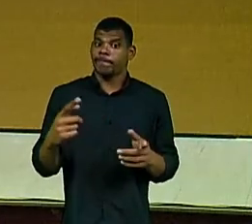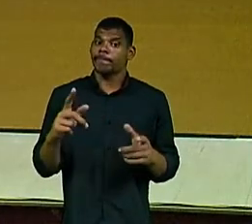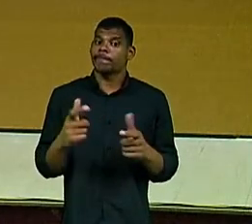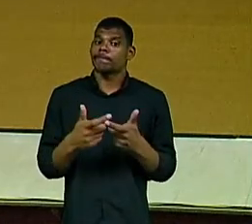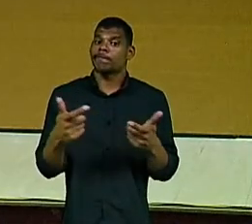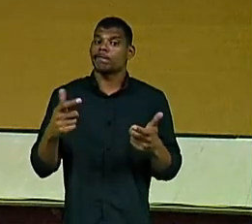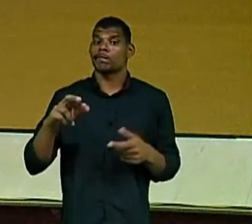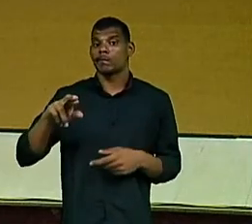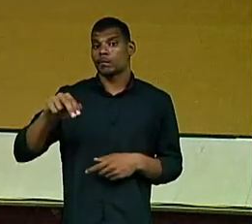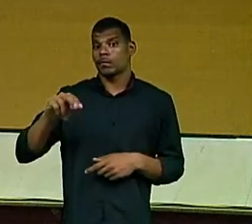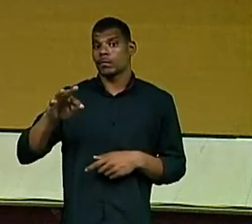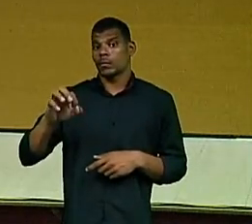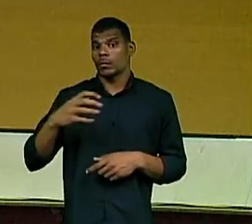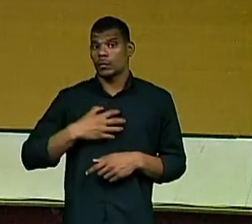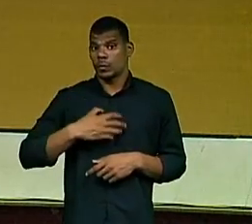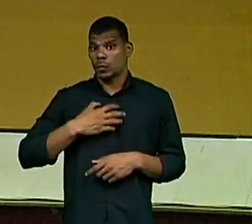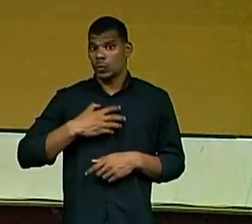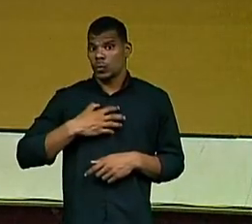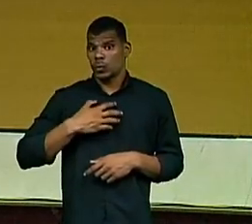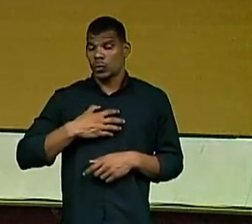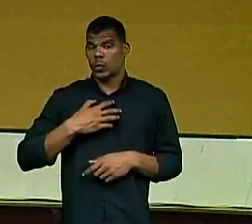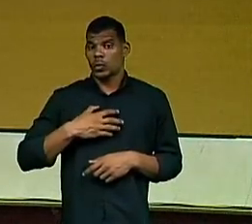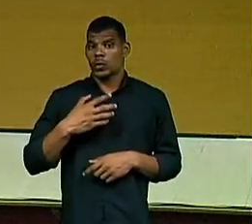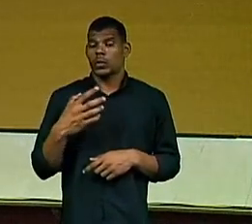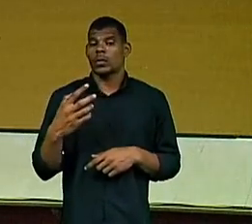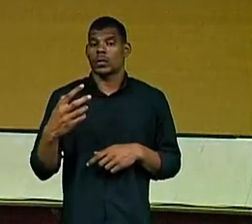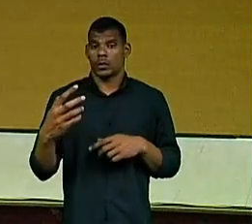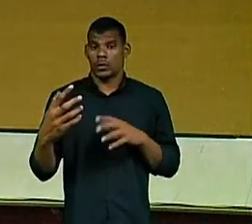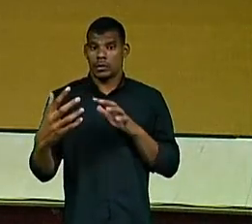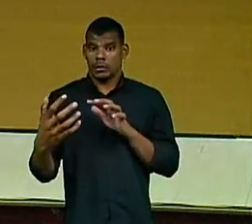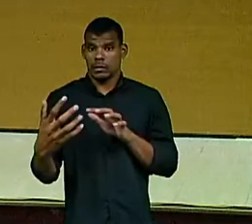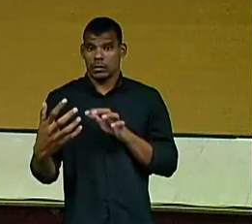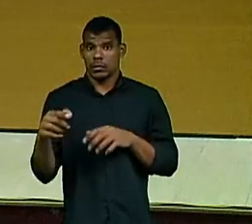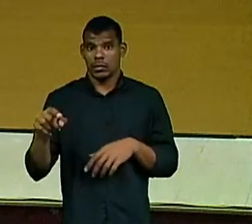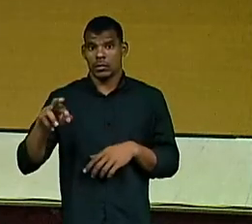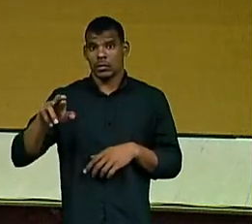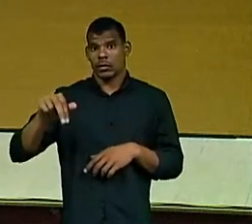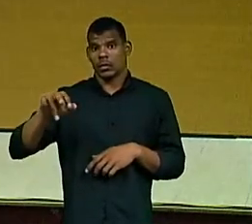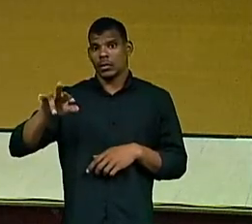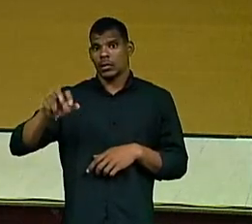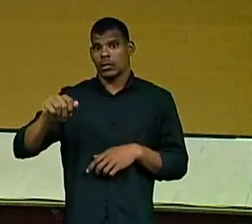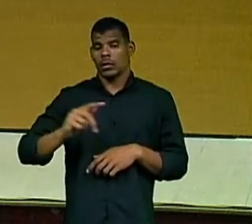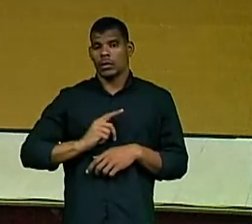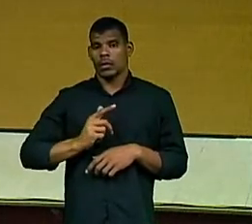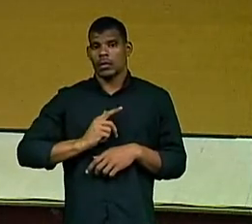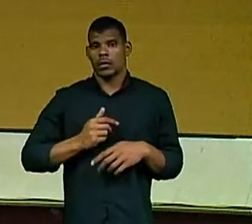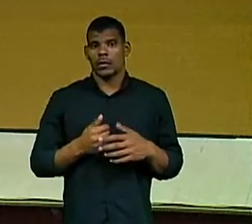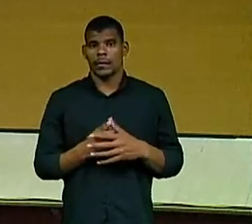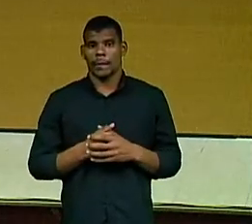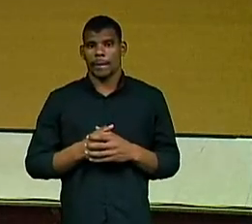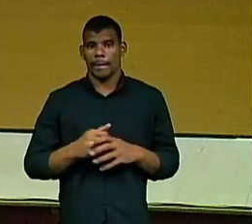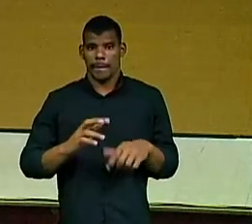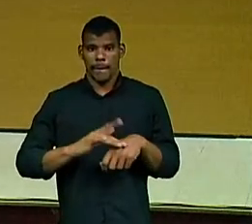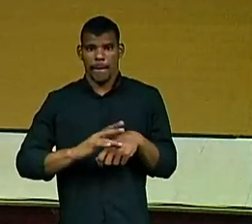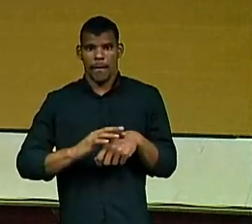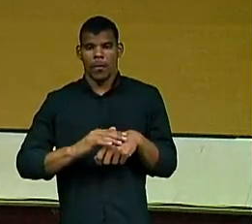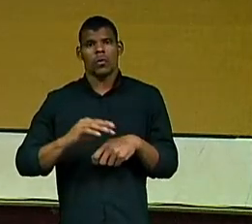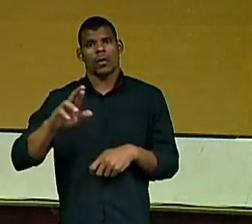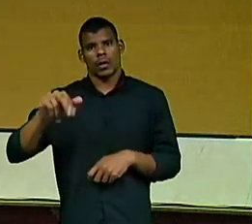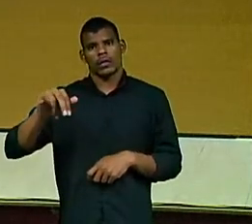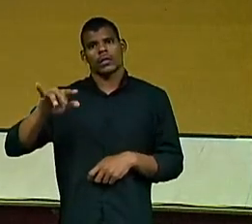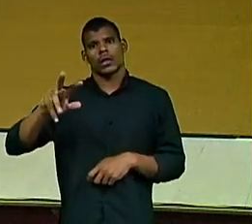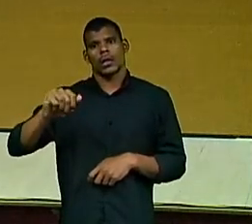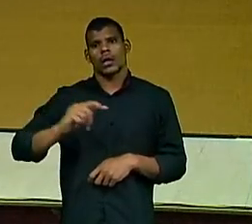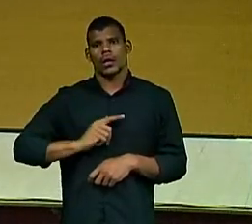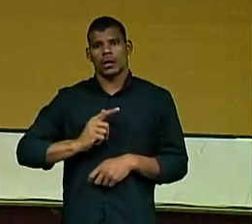do rapaz agressivão assim chamando papeira ele pode estar com raiva a doença raiva mesmo e a